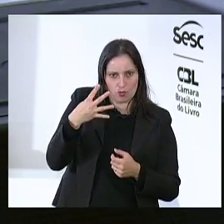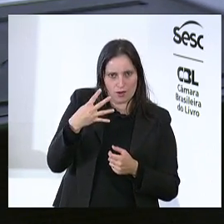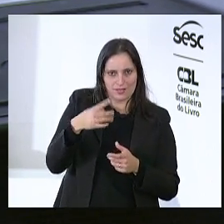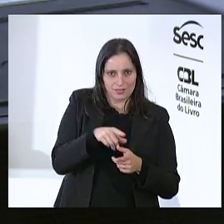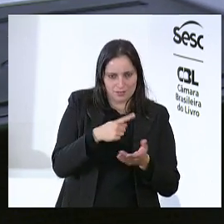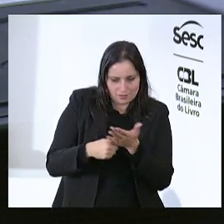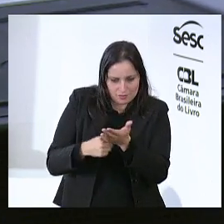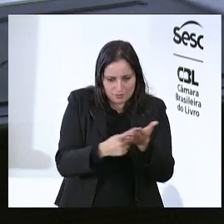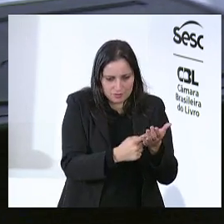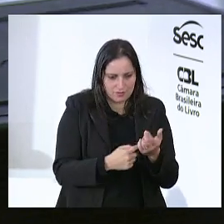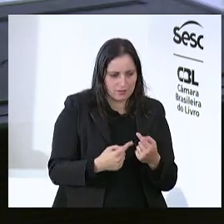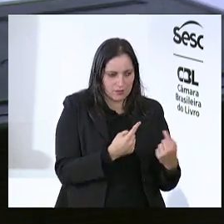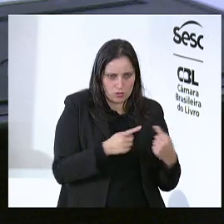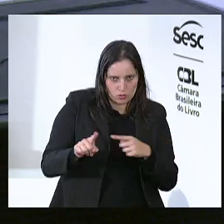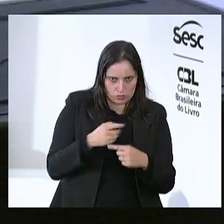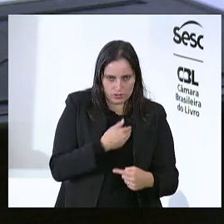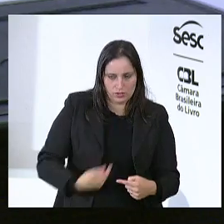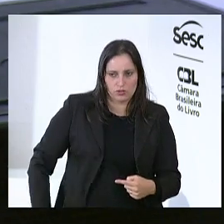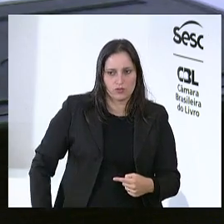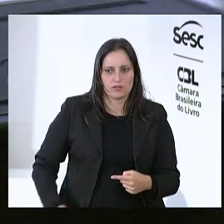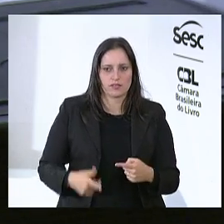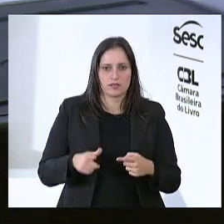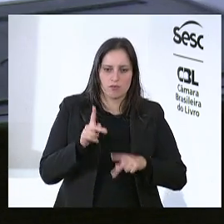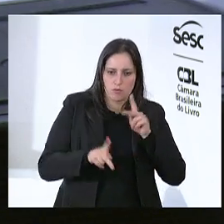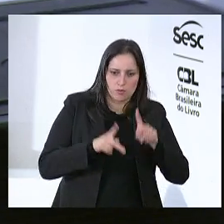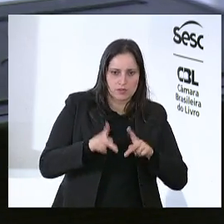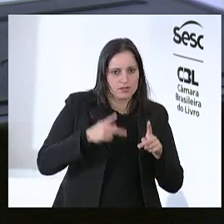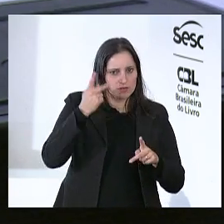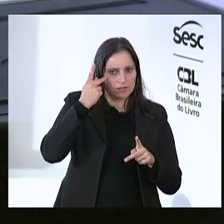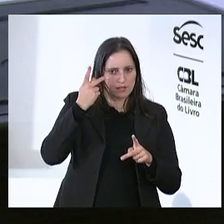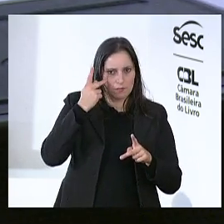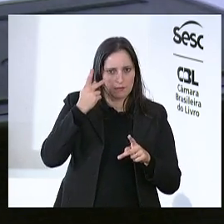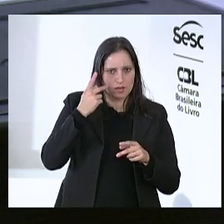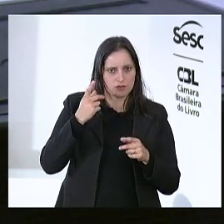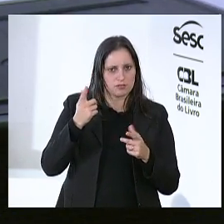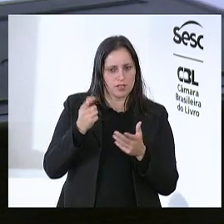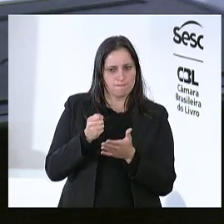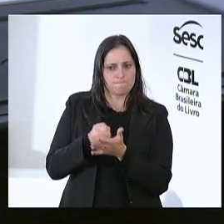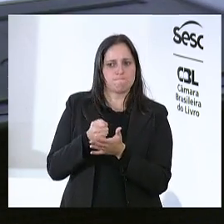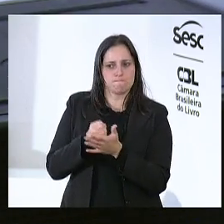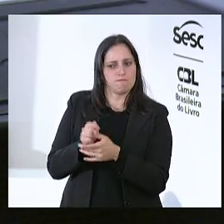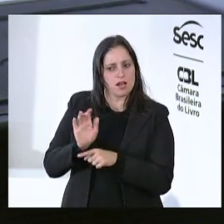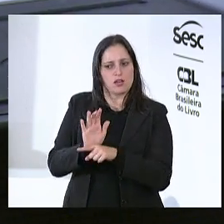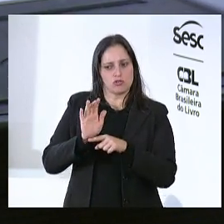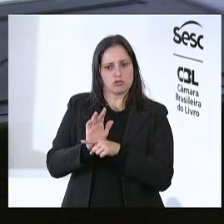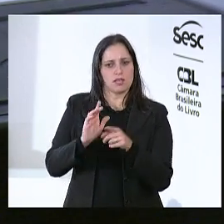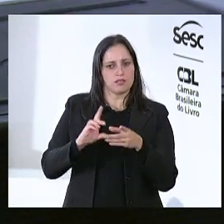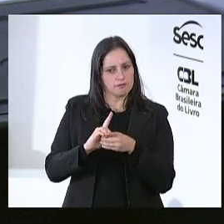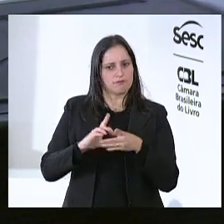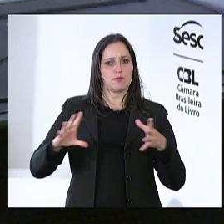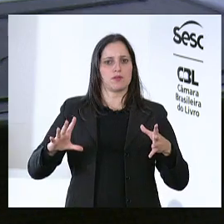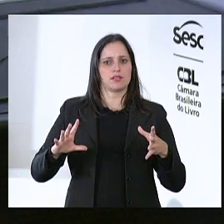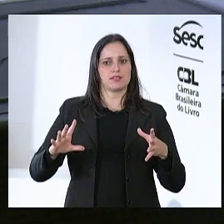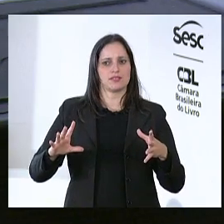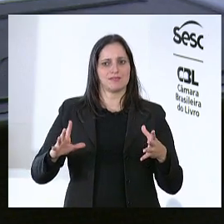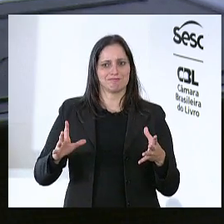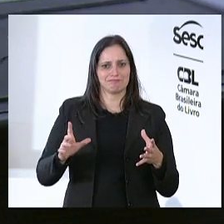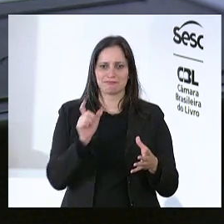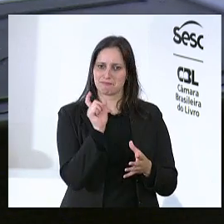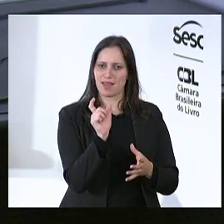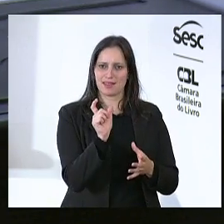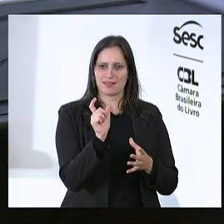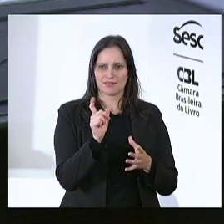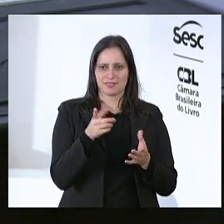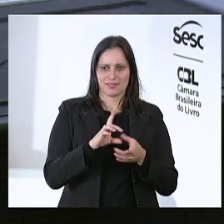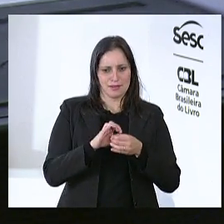seguinte: a população de São Paulo saiu para defender a democracia. Olha só. Né? Então, veja como os termos são confusos.